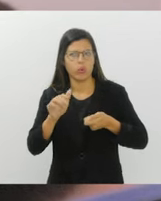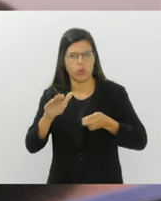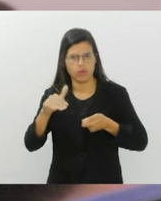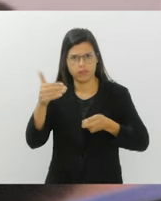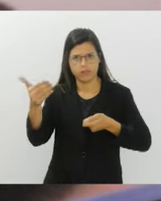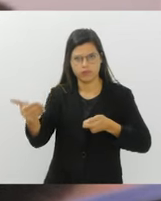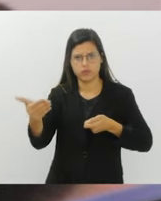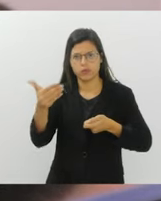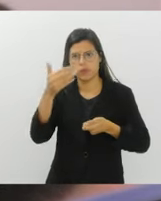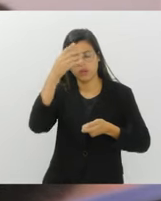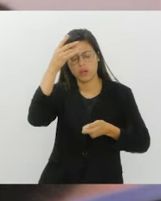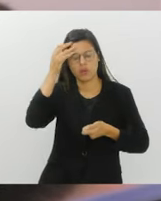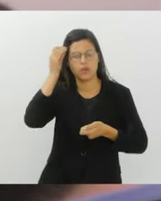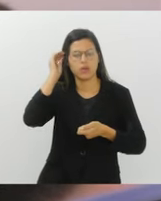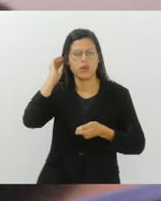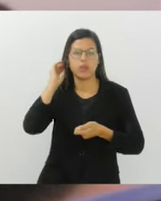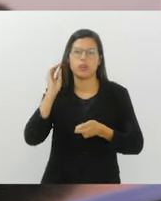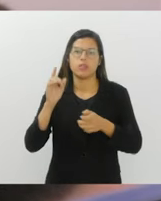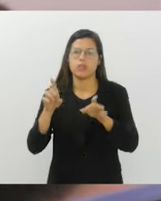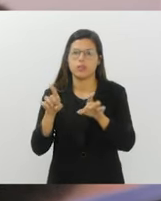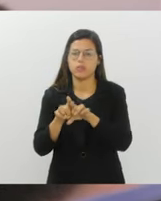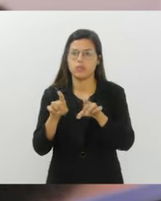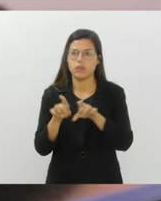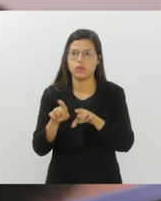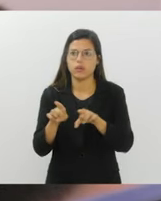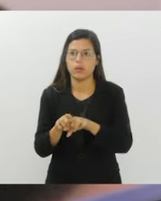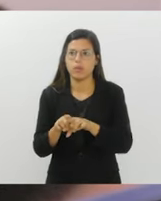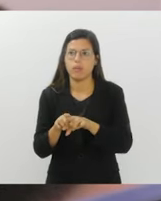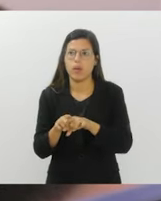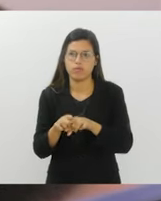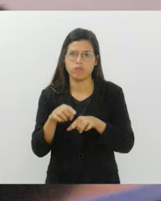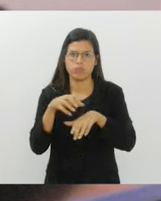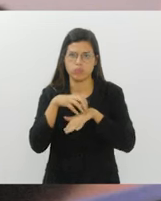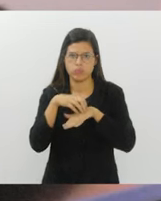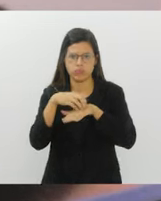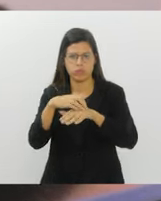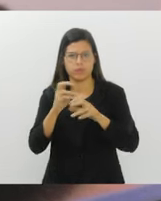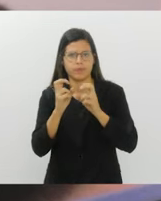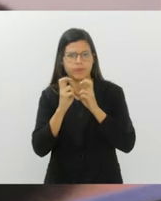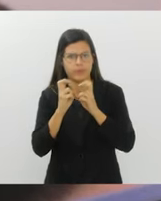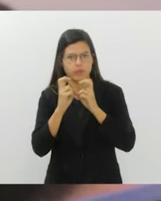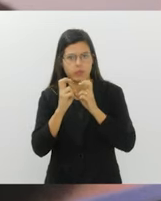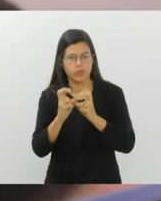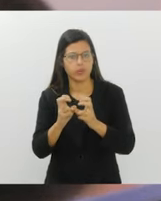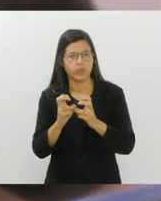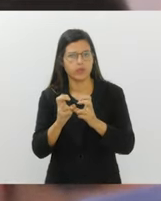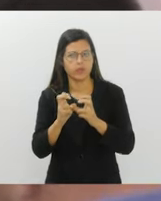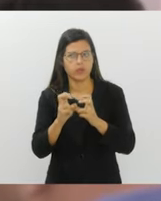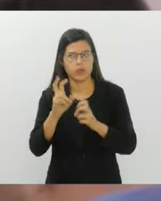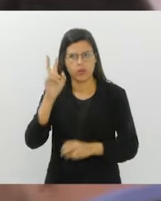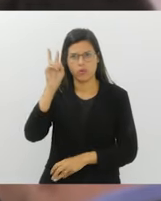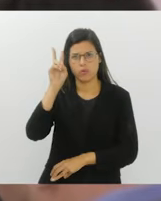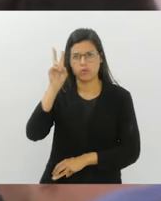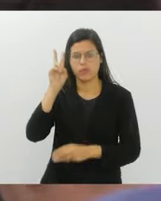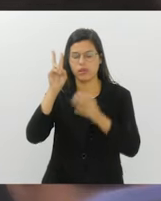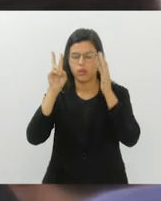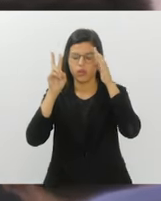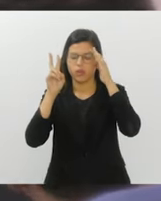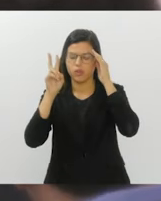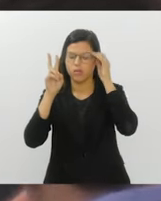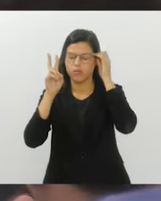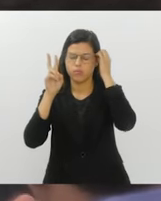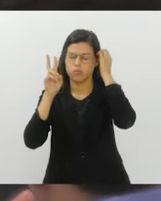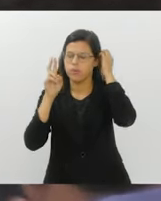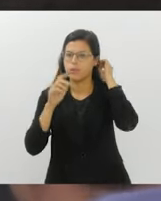também na concessão do transporte ferroviário, né? E eu lembro aqui, né, a